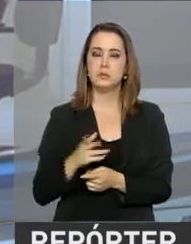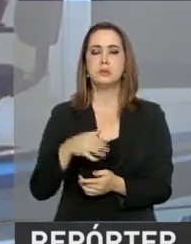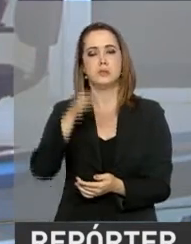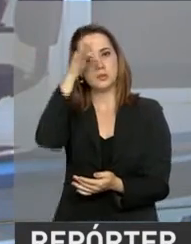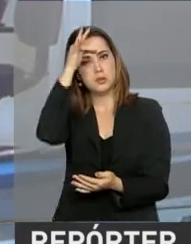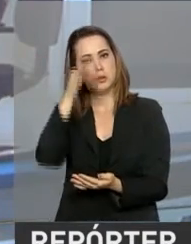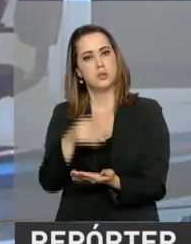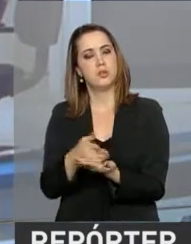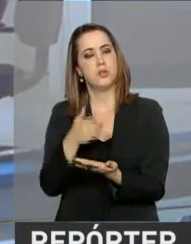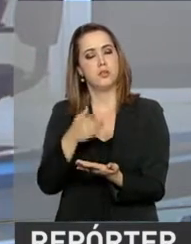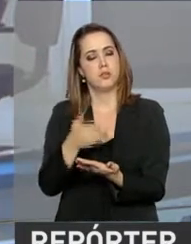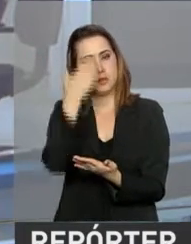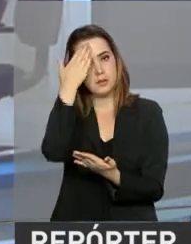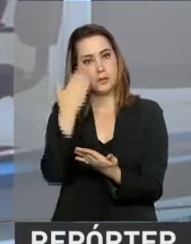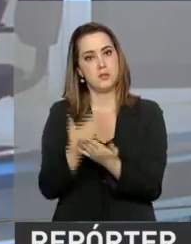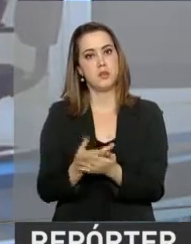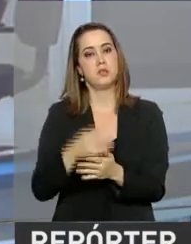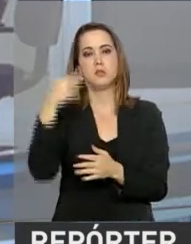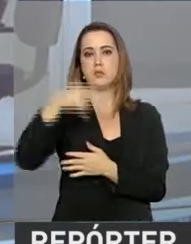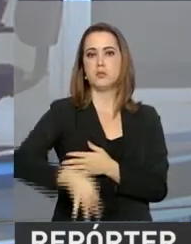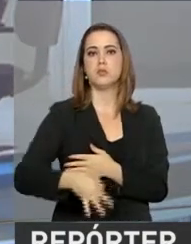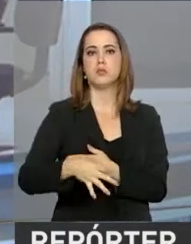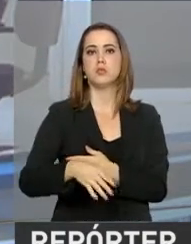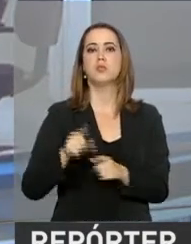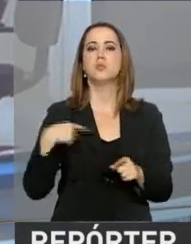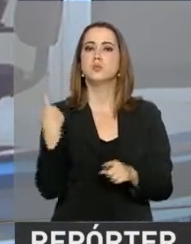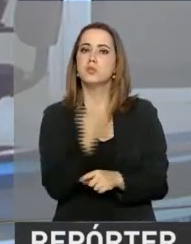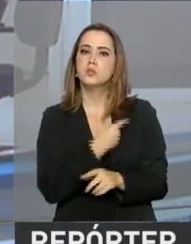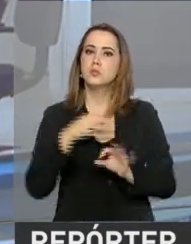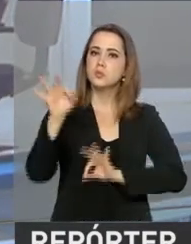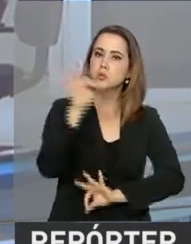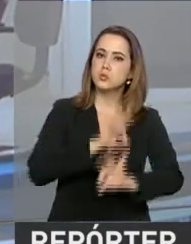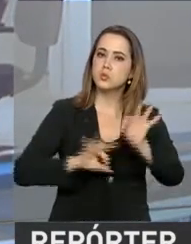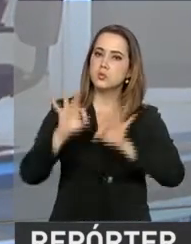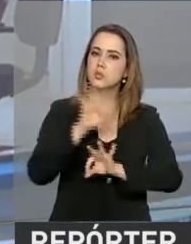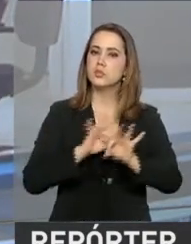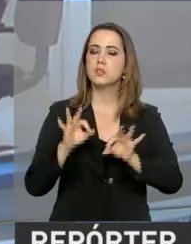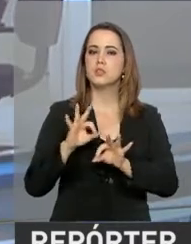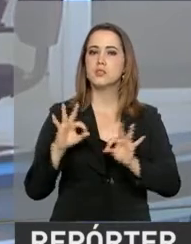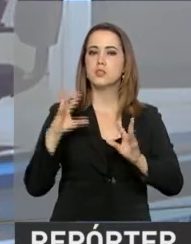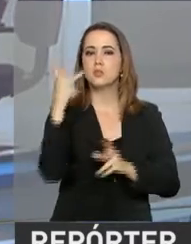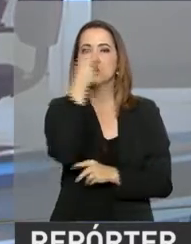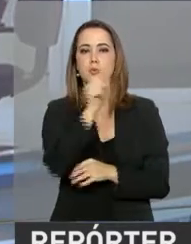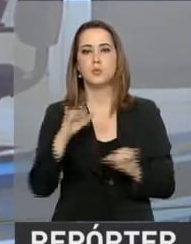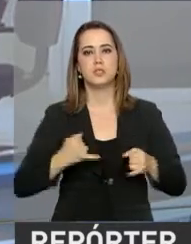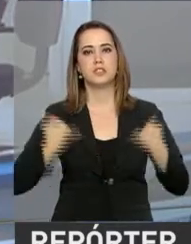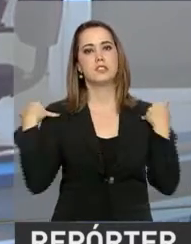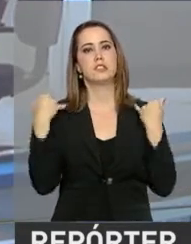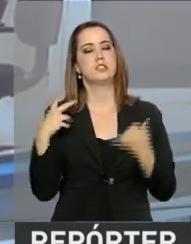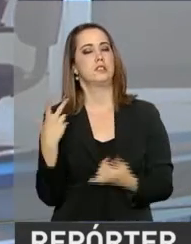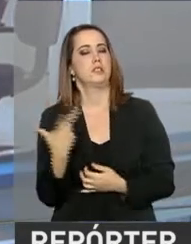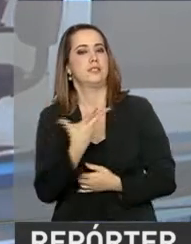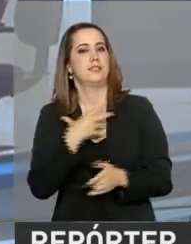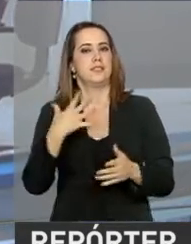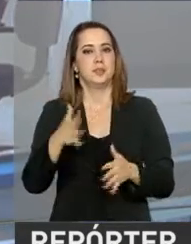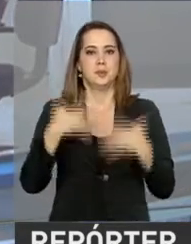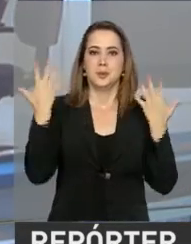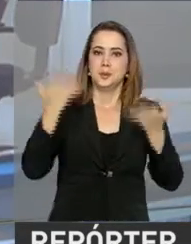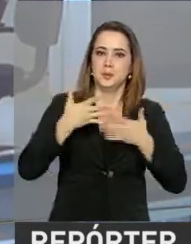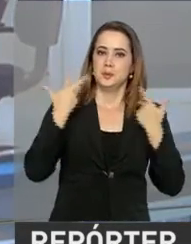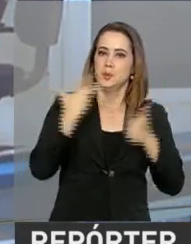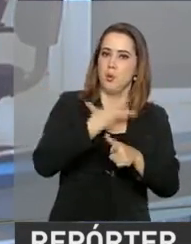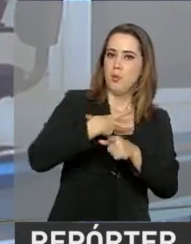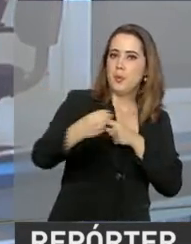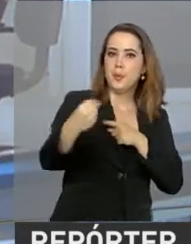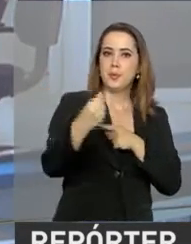do dever cumprido por termos organizado uma linda festa fica alegria das conquistas foram 19 medalhas sete de ouro seis de prata